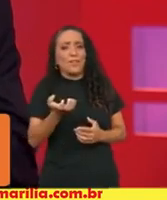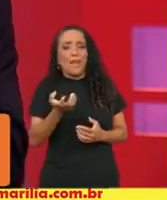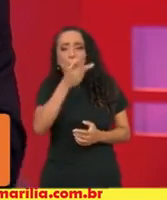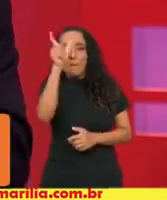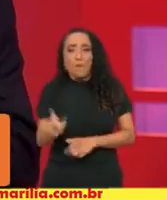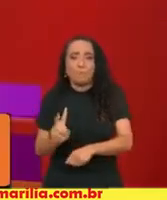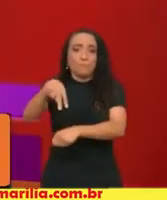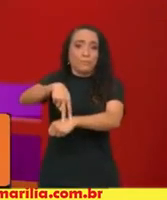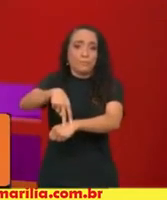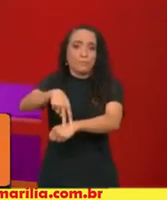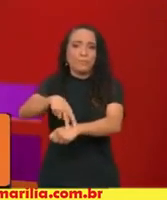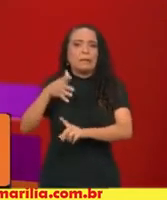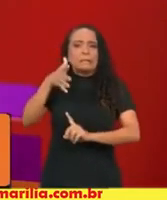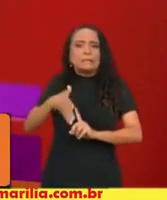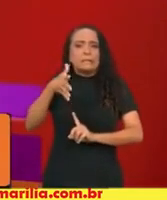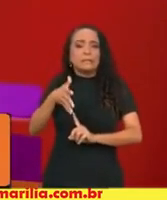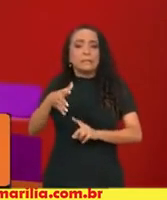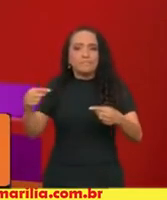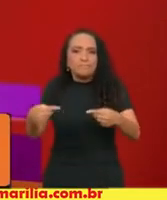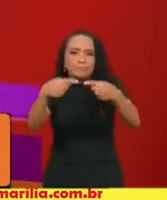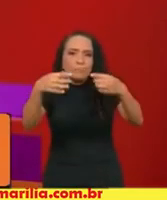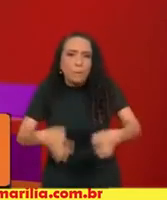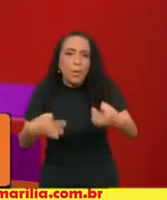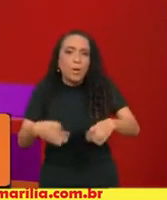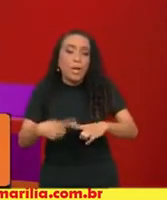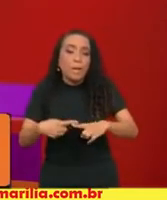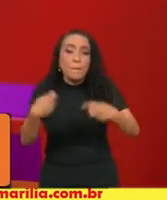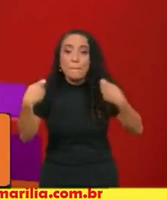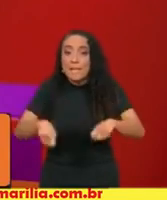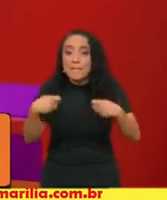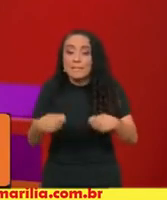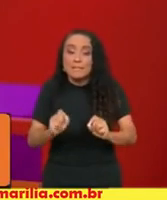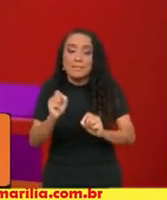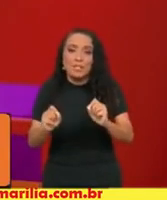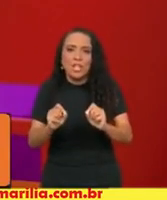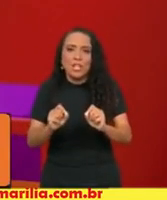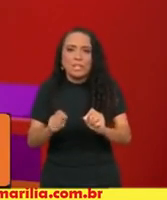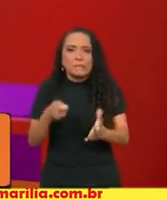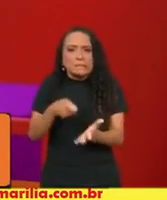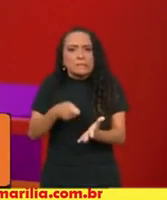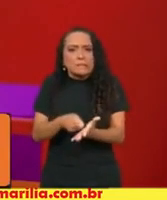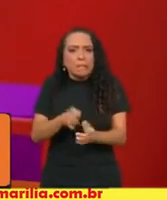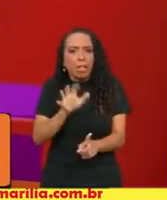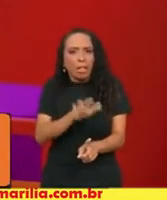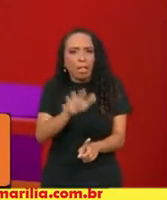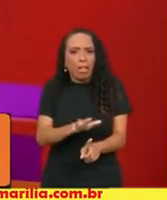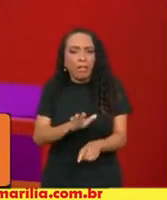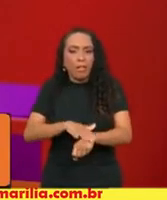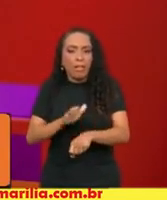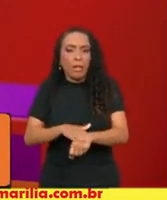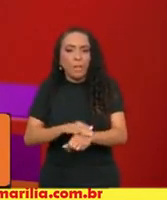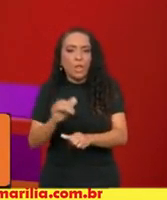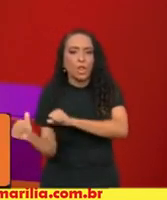frente. É um discurso que vem muito bem a calhar, porque eles precisam, né, de forçar, né, a situação para a